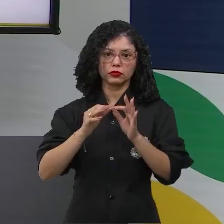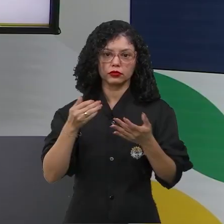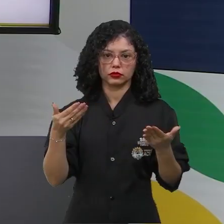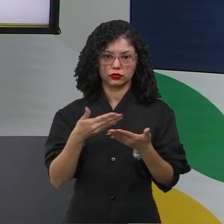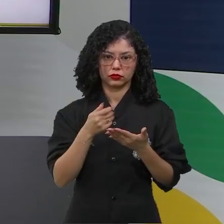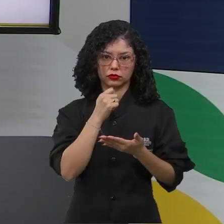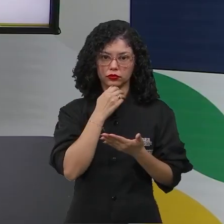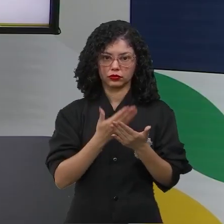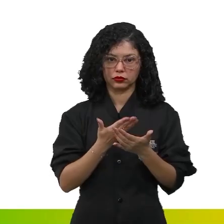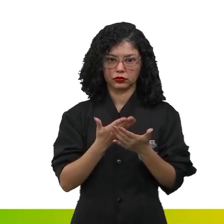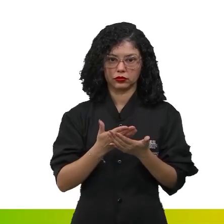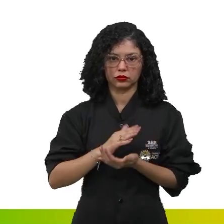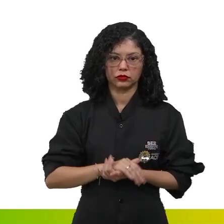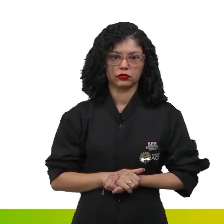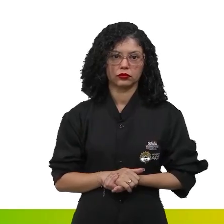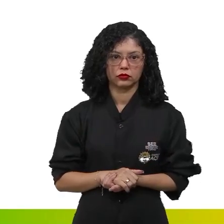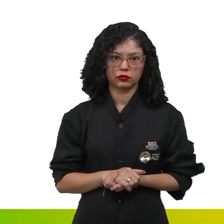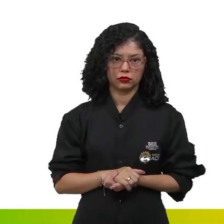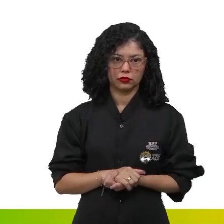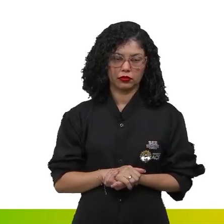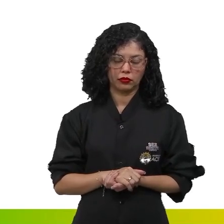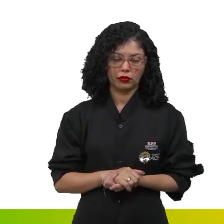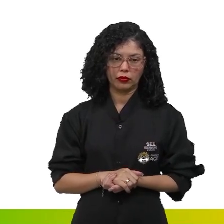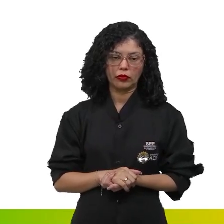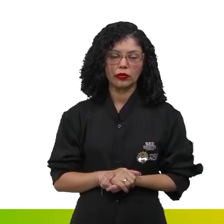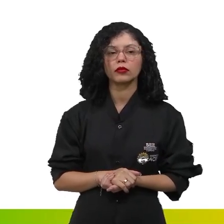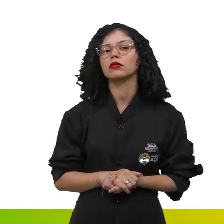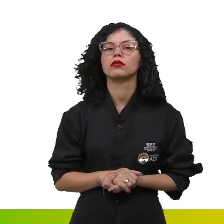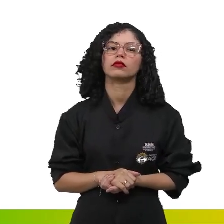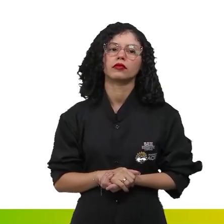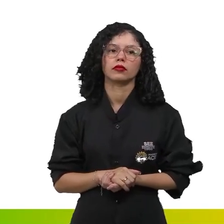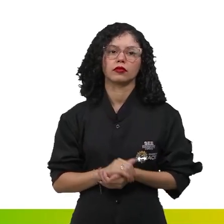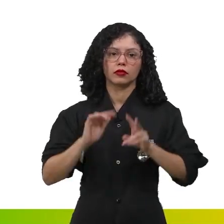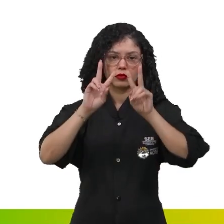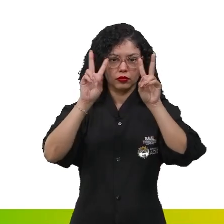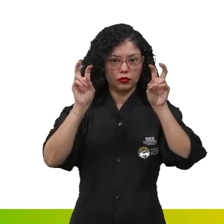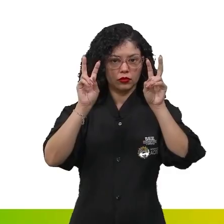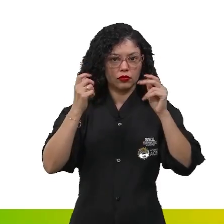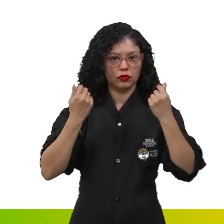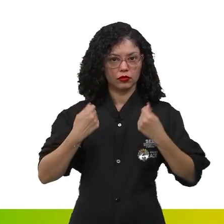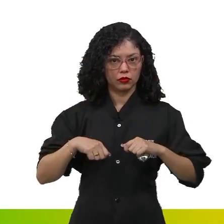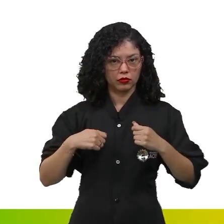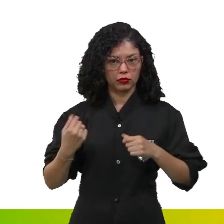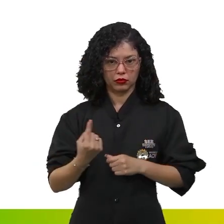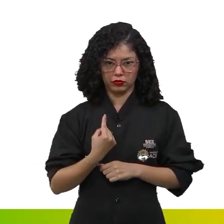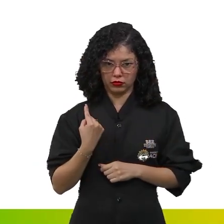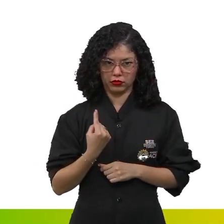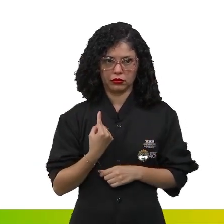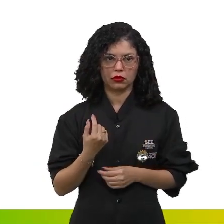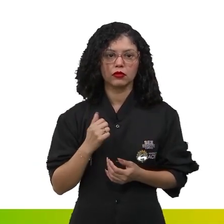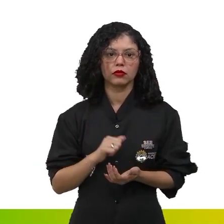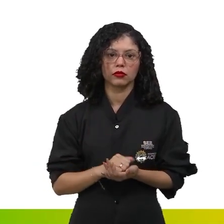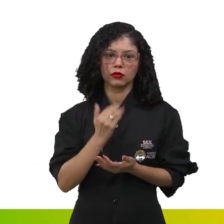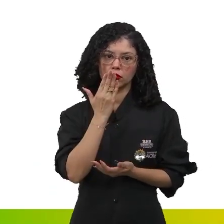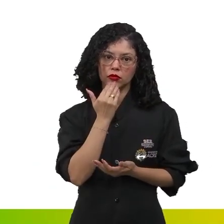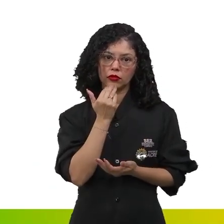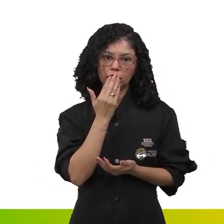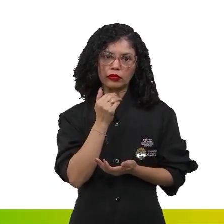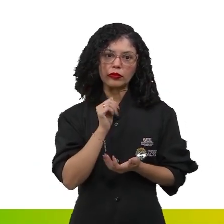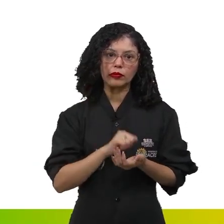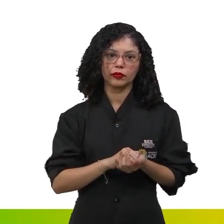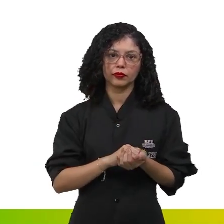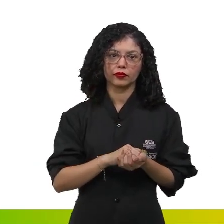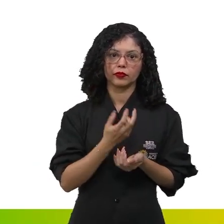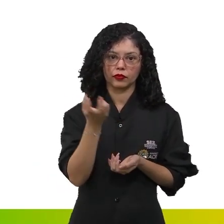educação física. Tudo bem? Vamos avançar. Então aqui, ó, respeito às necessidades individuais. A alimentação